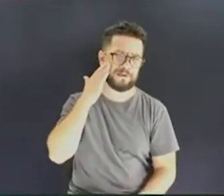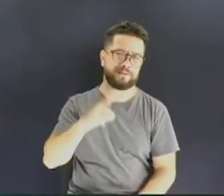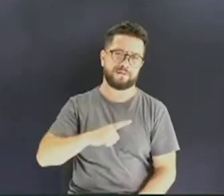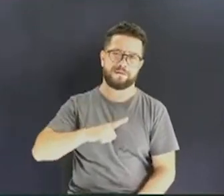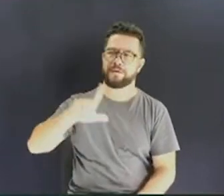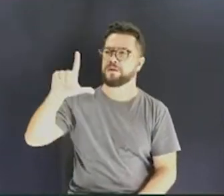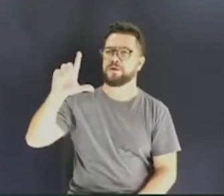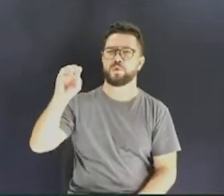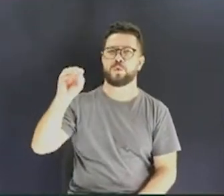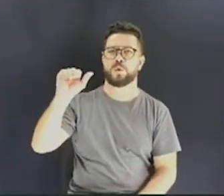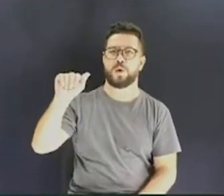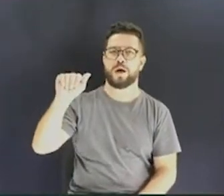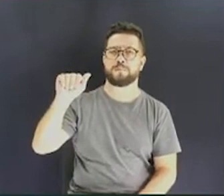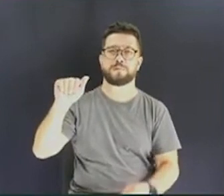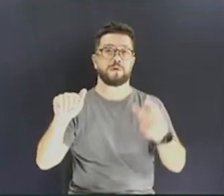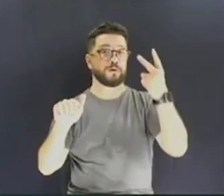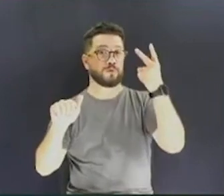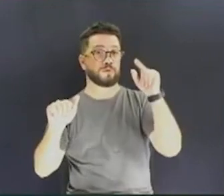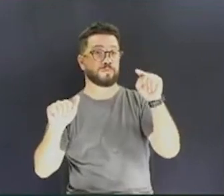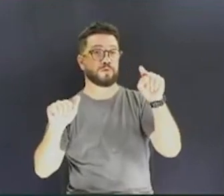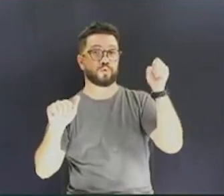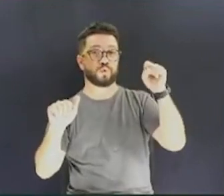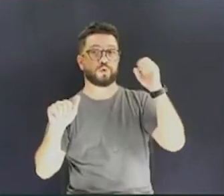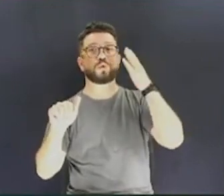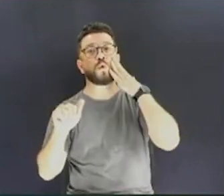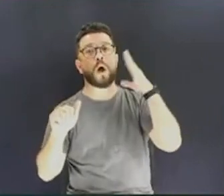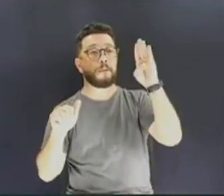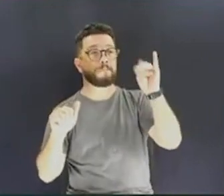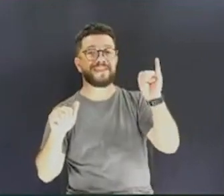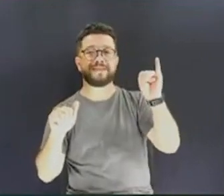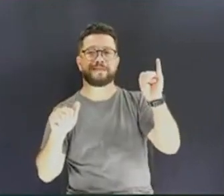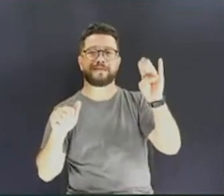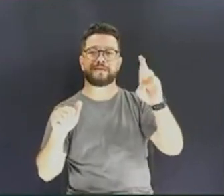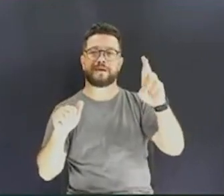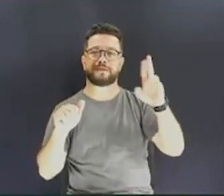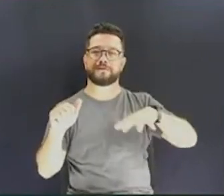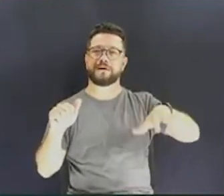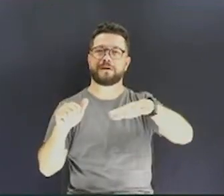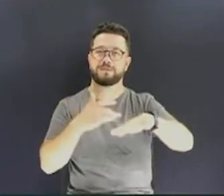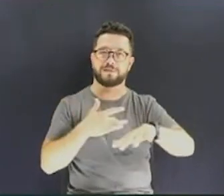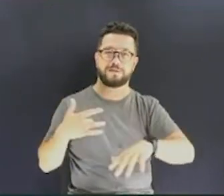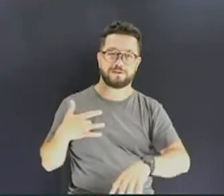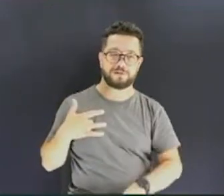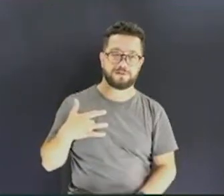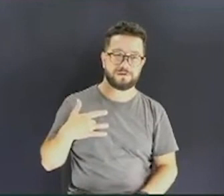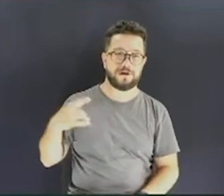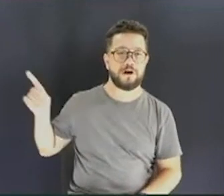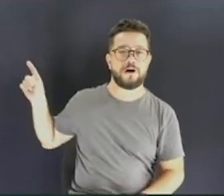2024, 2,8 bilhões de reais para a saúde. Em 2022, 2,6 bilhões,